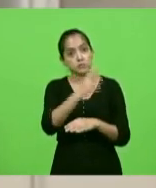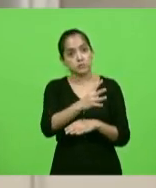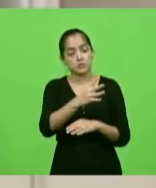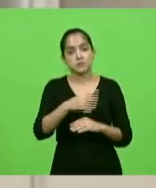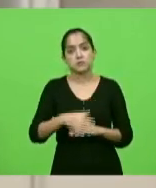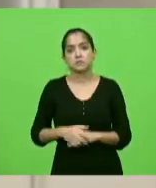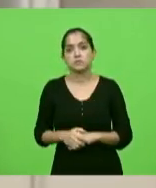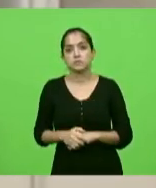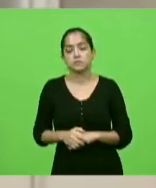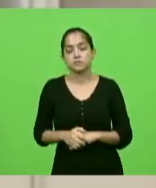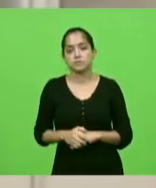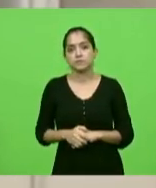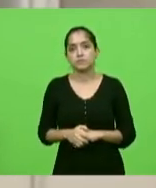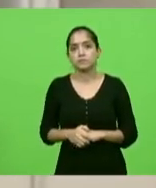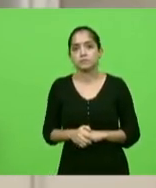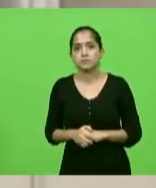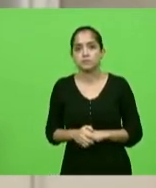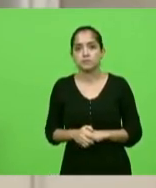acusação